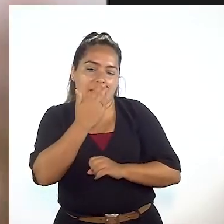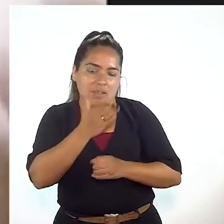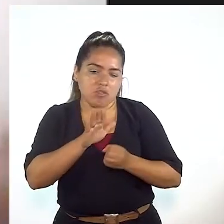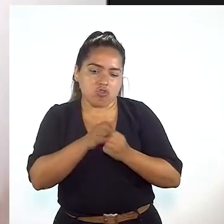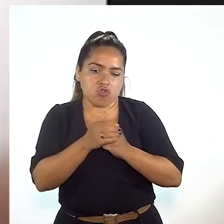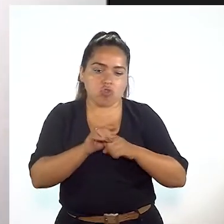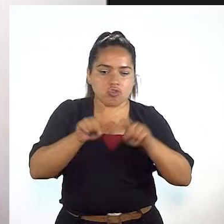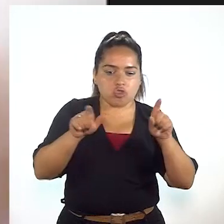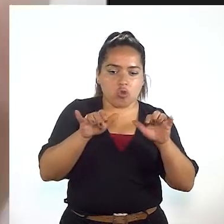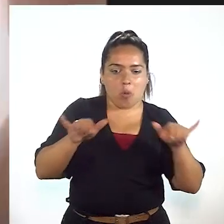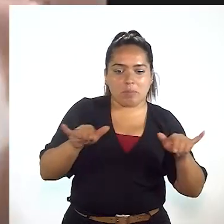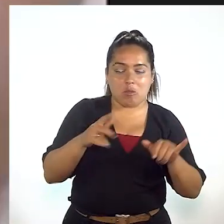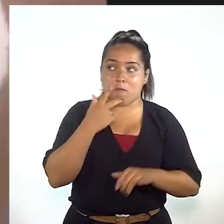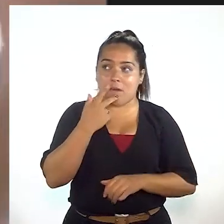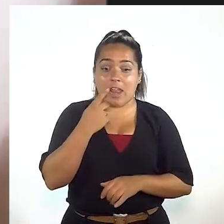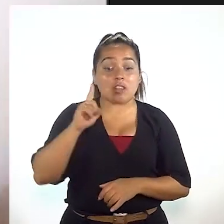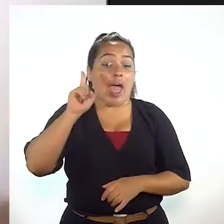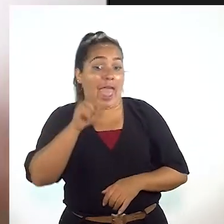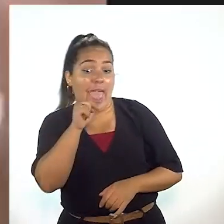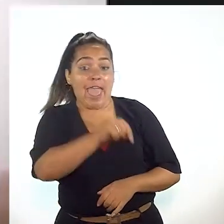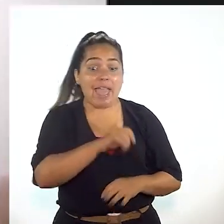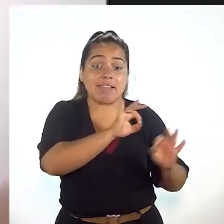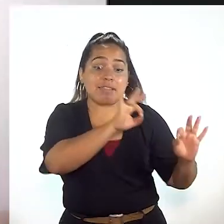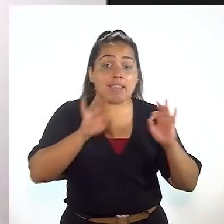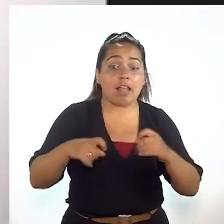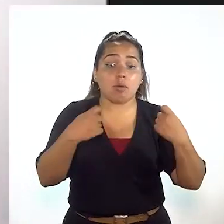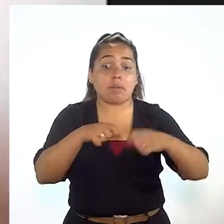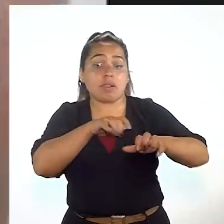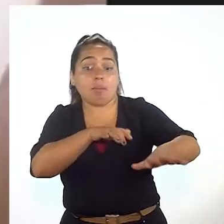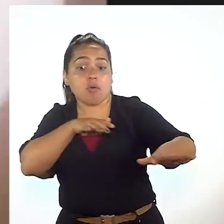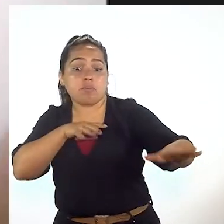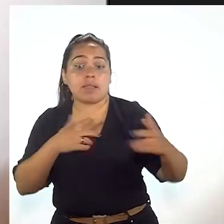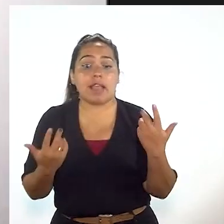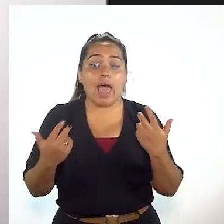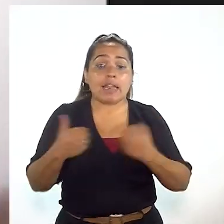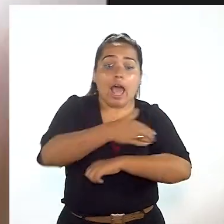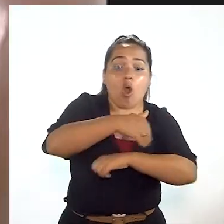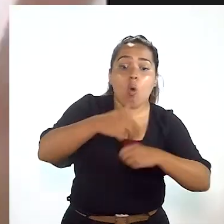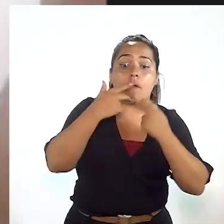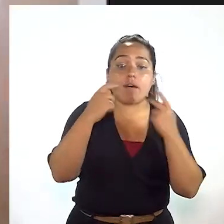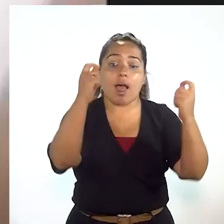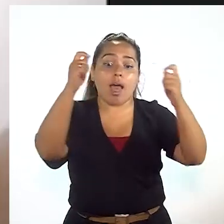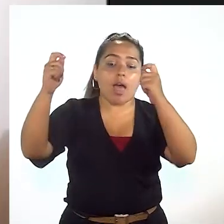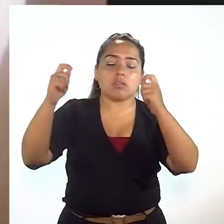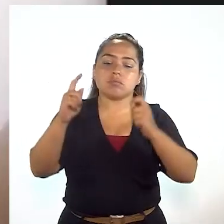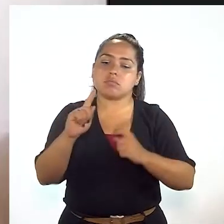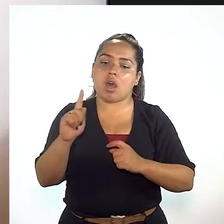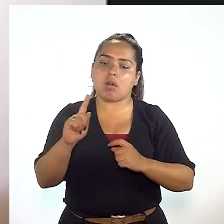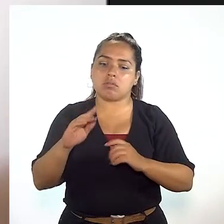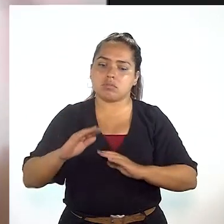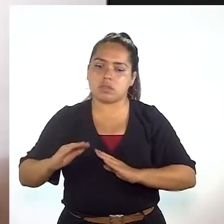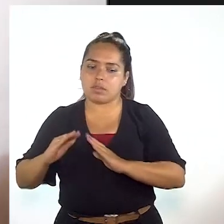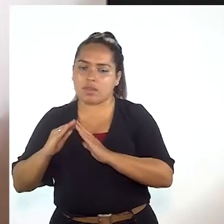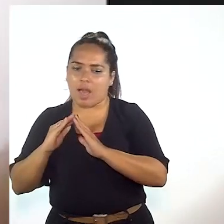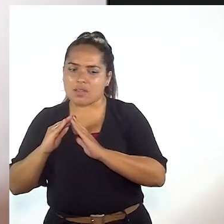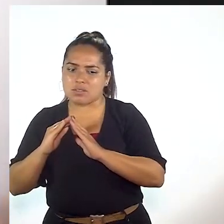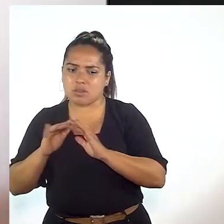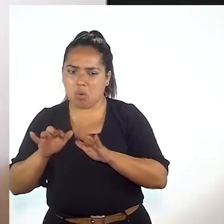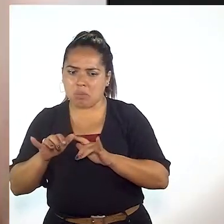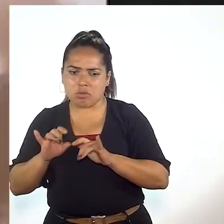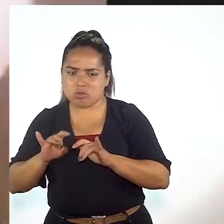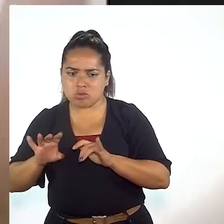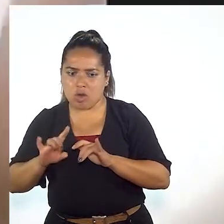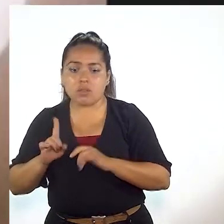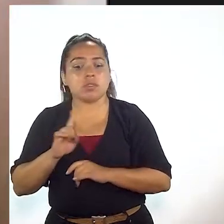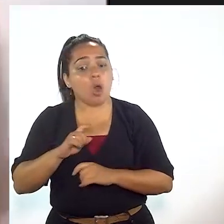internet, porque é muito fácil, né? A gente ficar atrás de um computador, até onde o telefone, levantando bandeira, falando, isso aí, vamos para a rua, mas você está fazendo o quê?